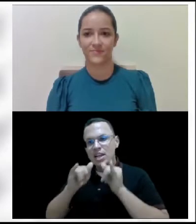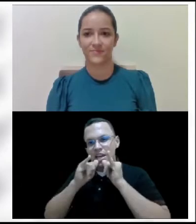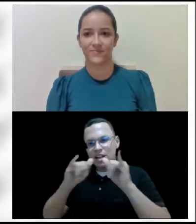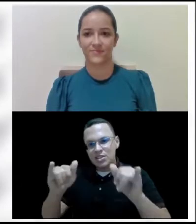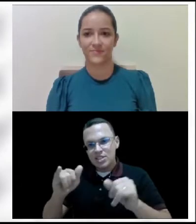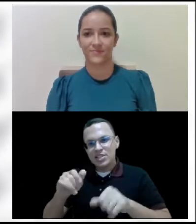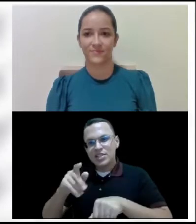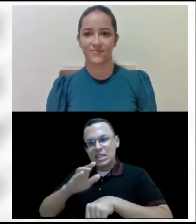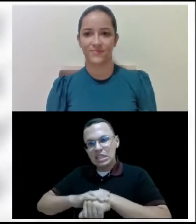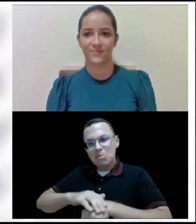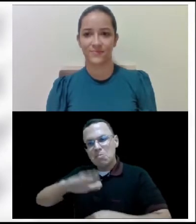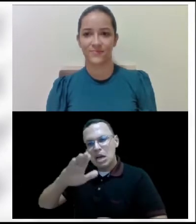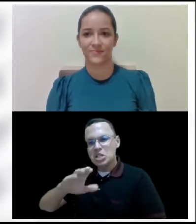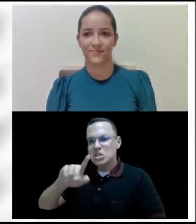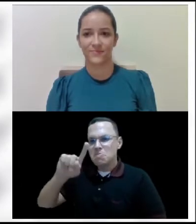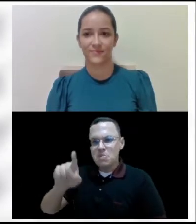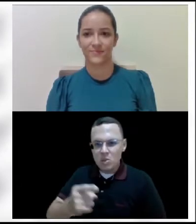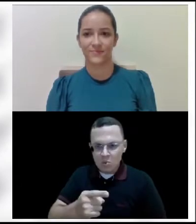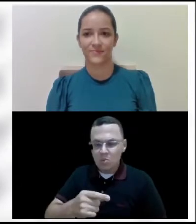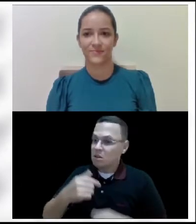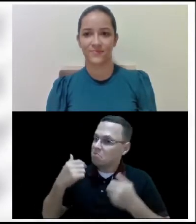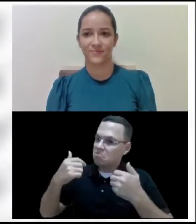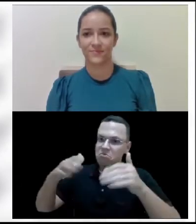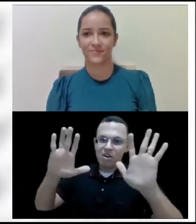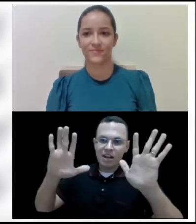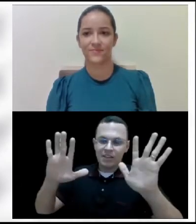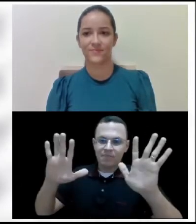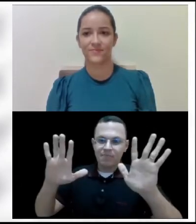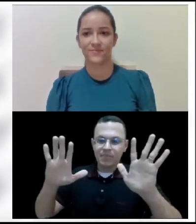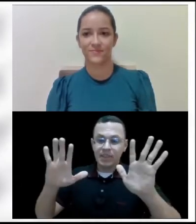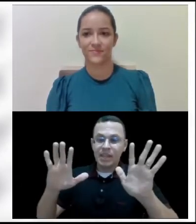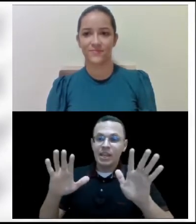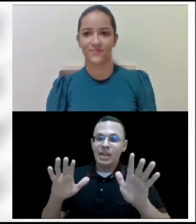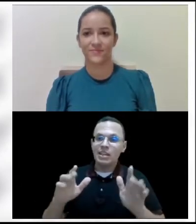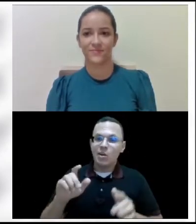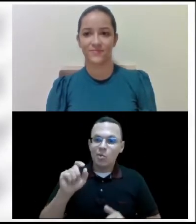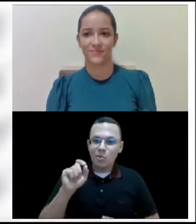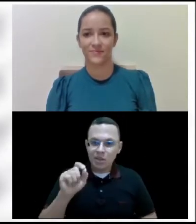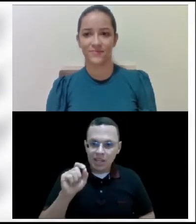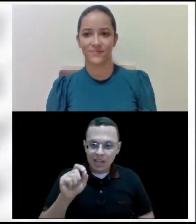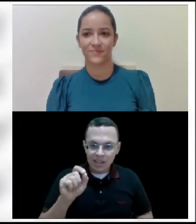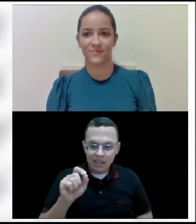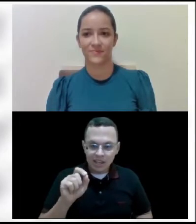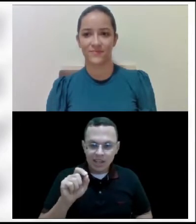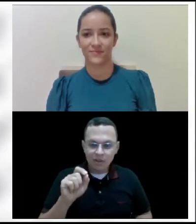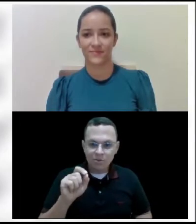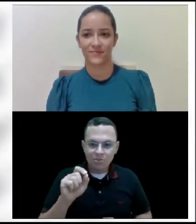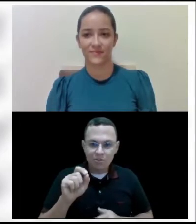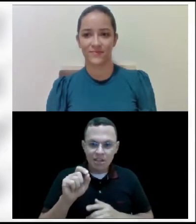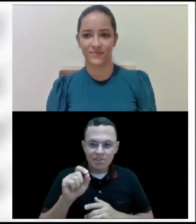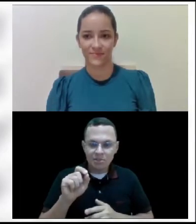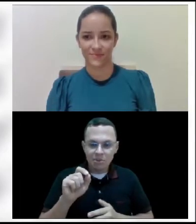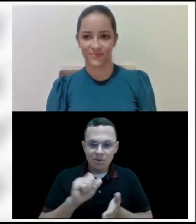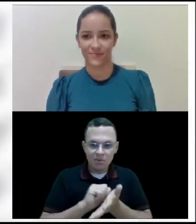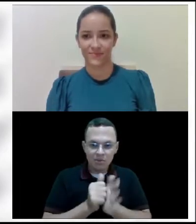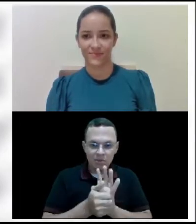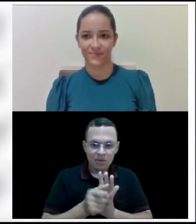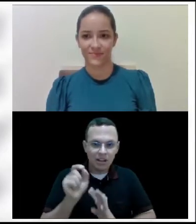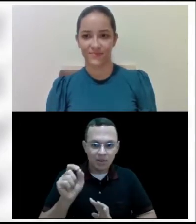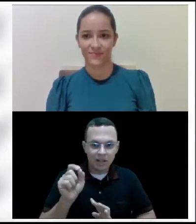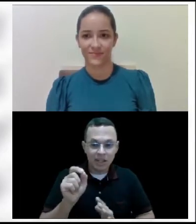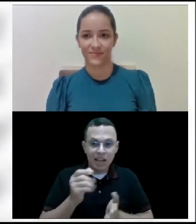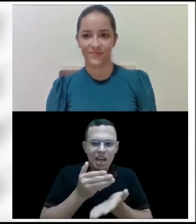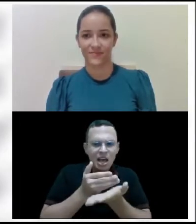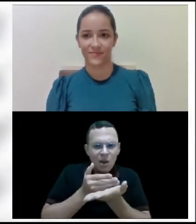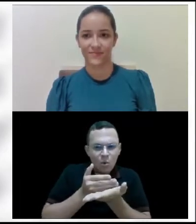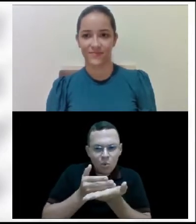pesquisadoras, elas dizem que tem mais de 1000, vai. Então, o que é a configuração de mão? É